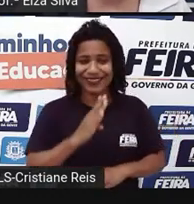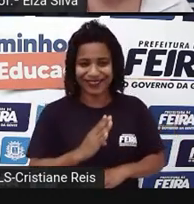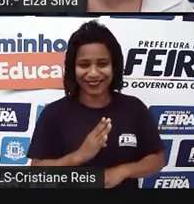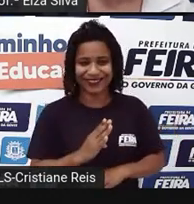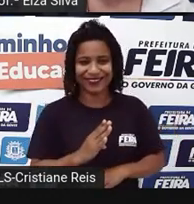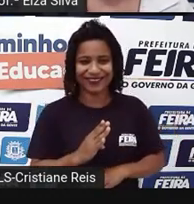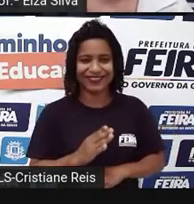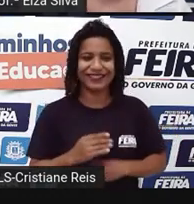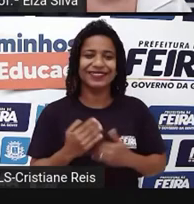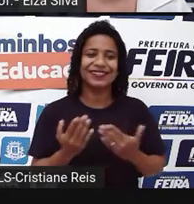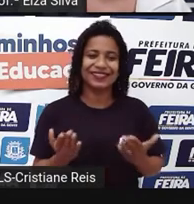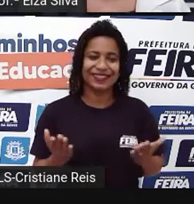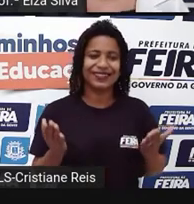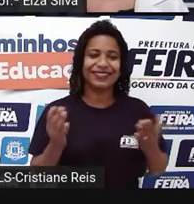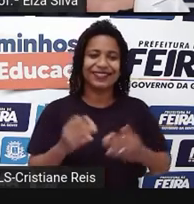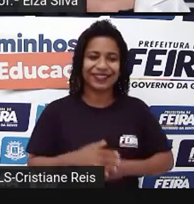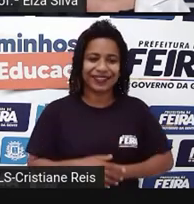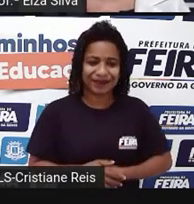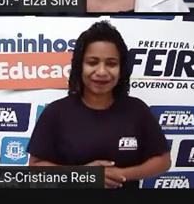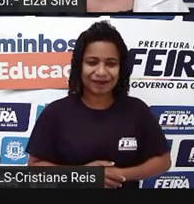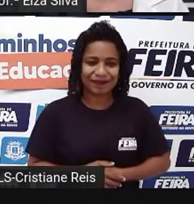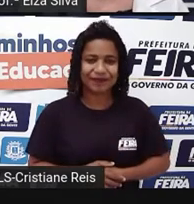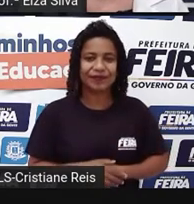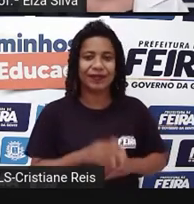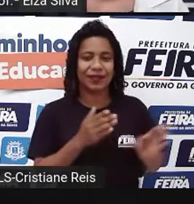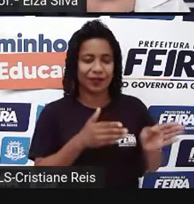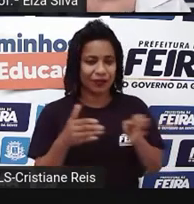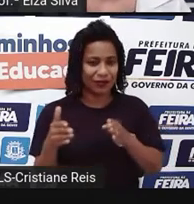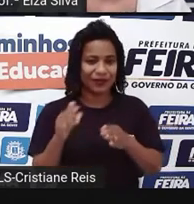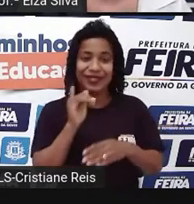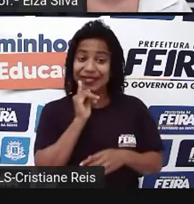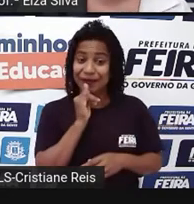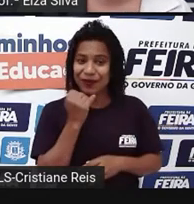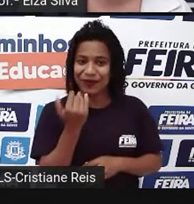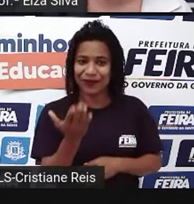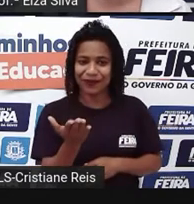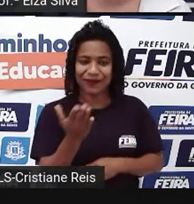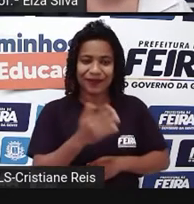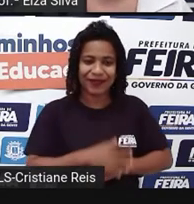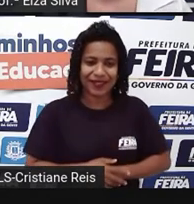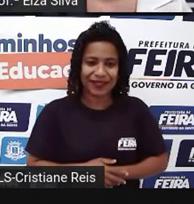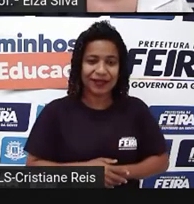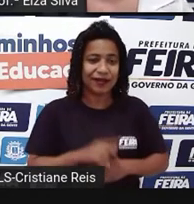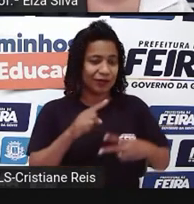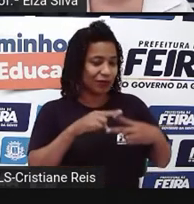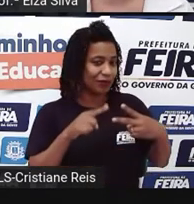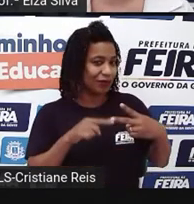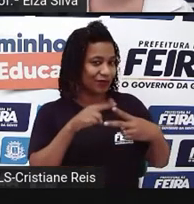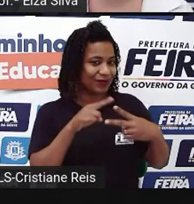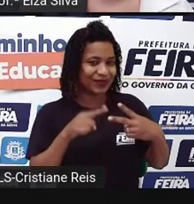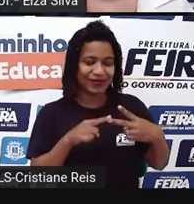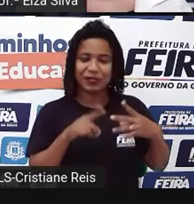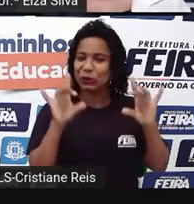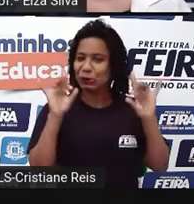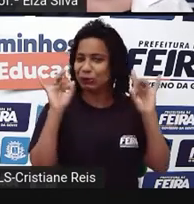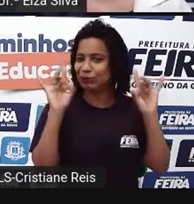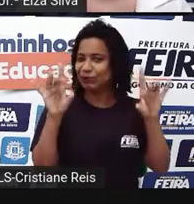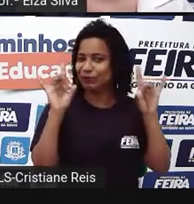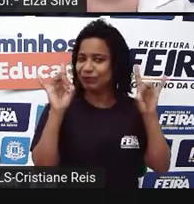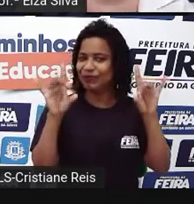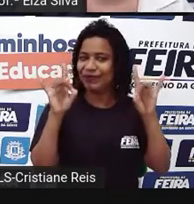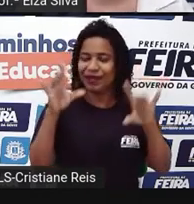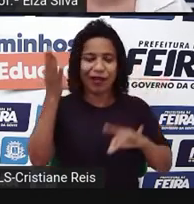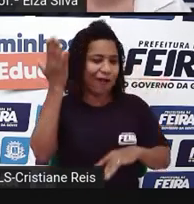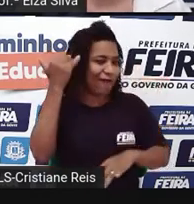brasileiro. Next one, próximo exemplo. Eu trago para vocês duas musas da